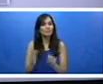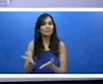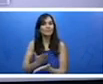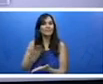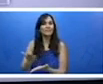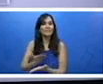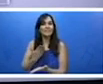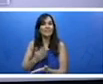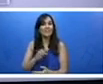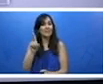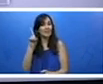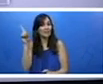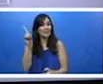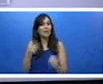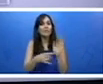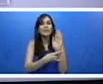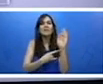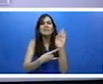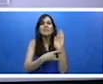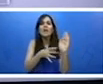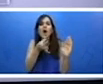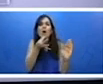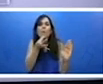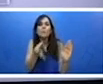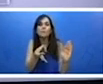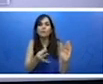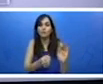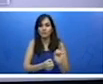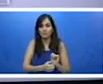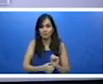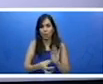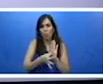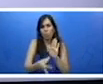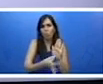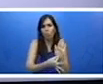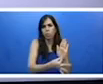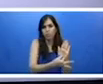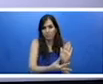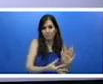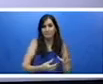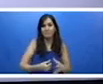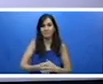e aqui uma resenha crítica, inclusive com argumentos.